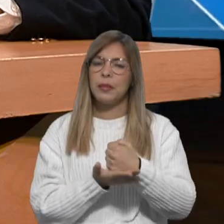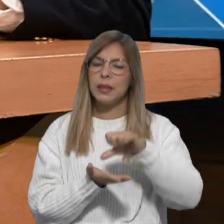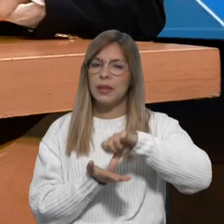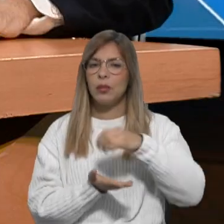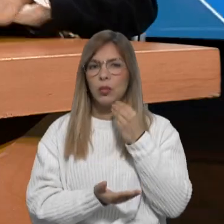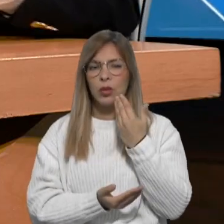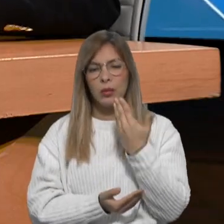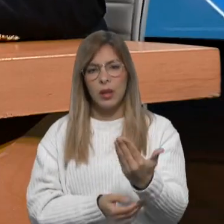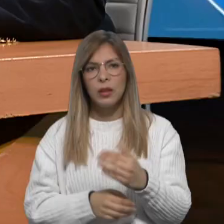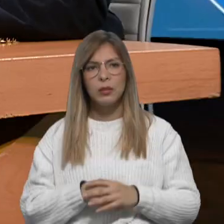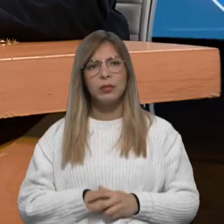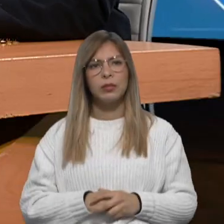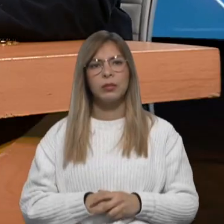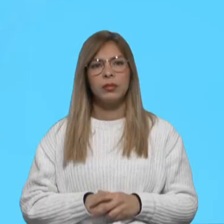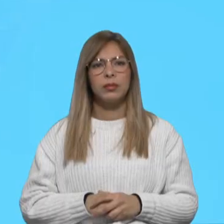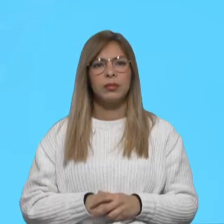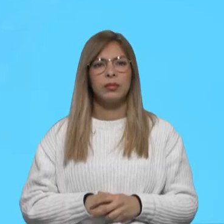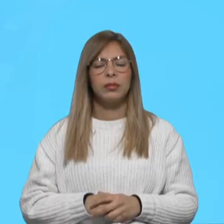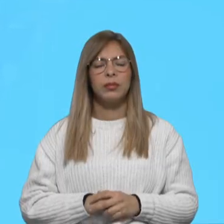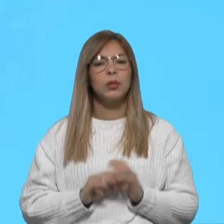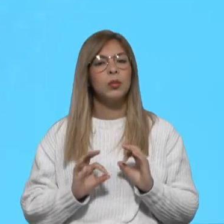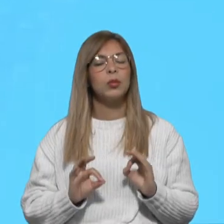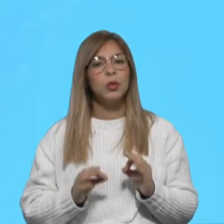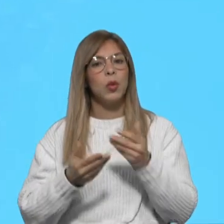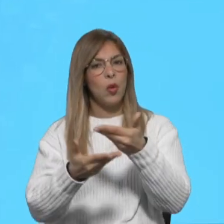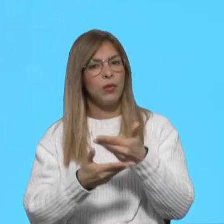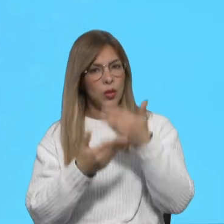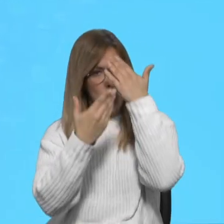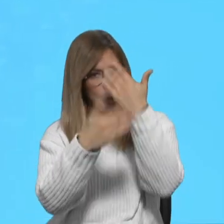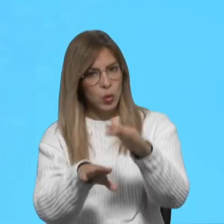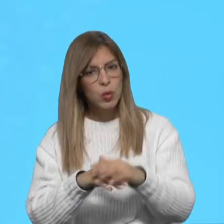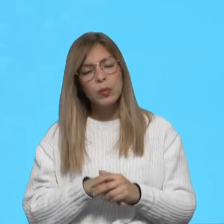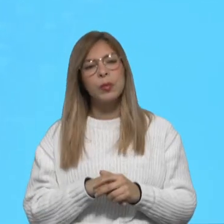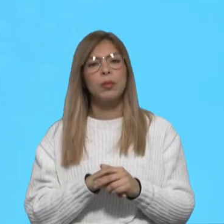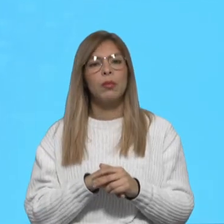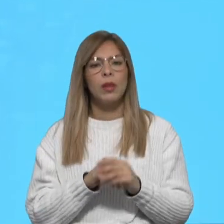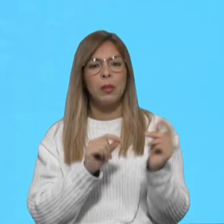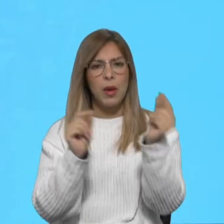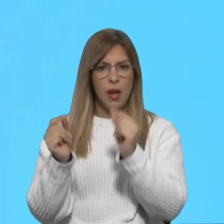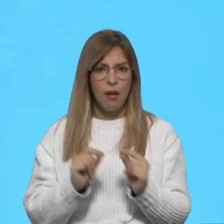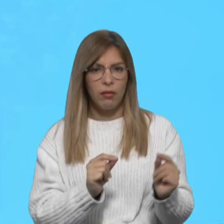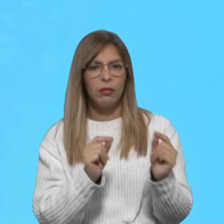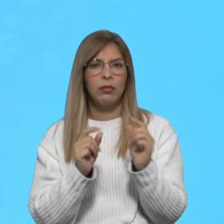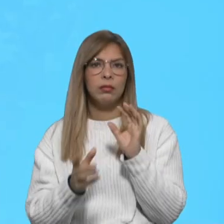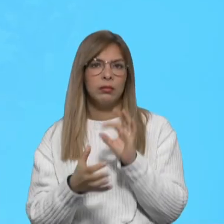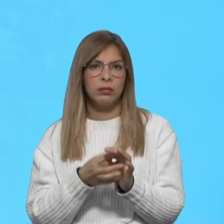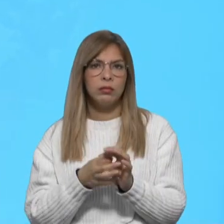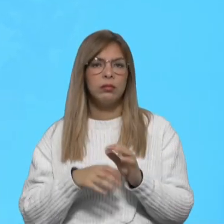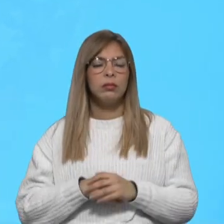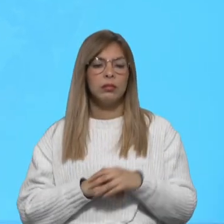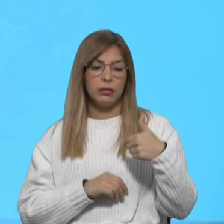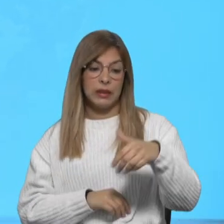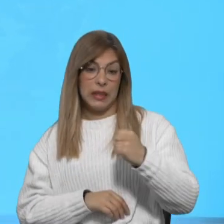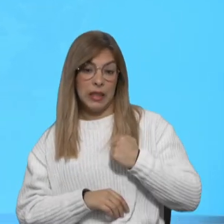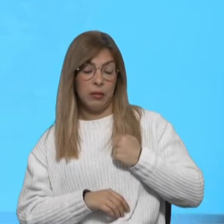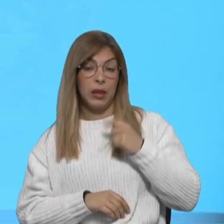Obrigado. Por terem estado neste programa. E fica de facto o convite para participar num debate urgente em torno do tema da inteligência artificial este sábado, dia